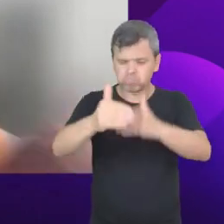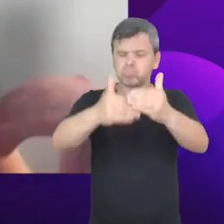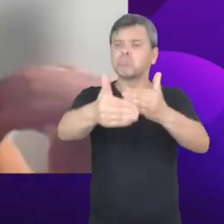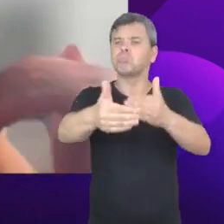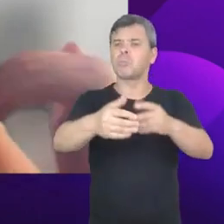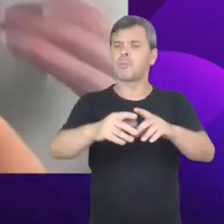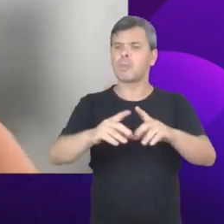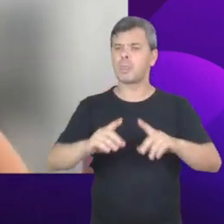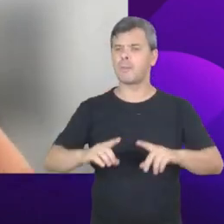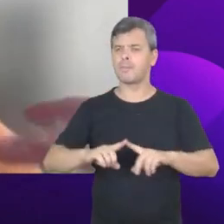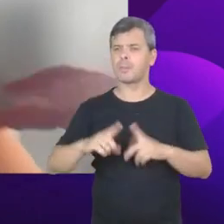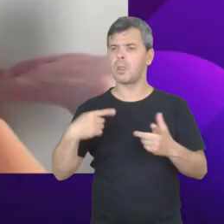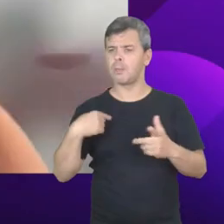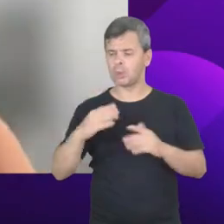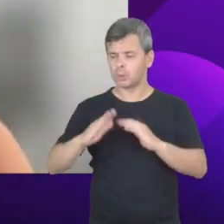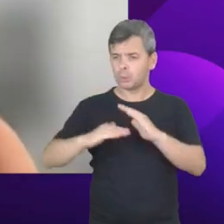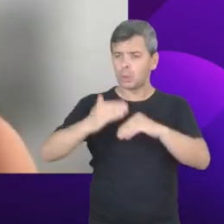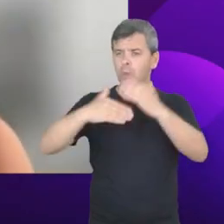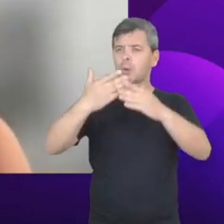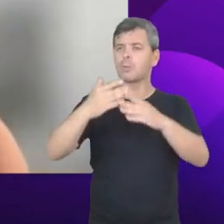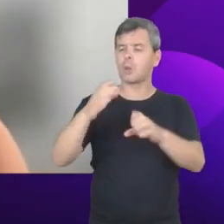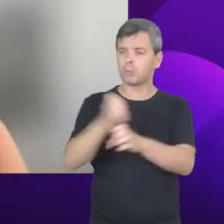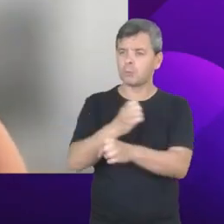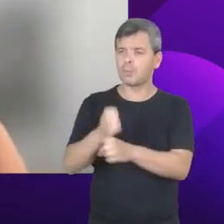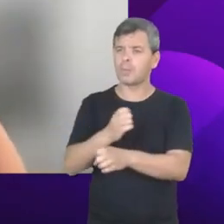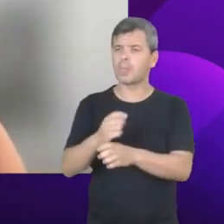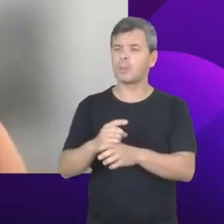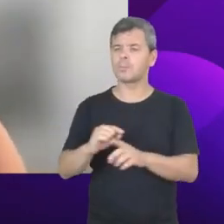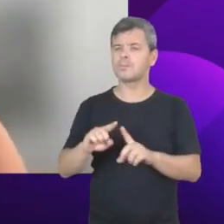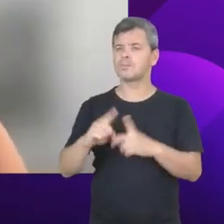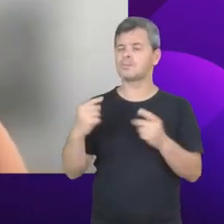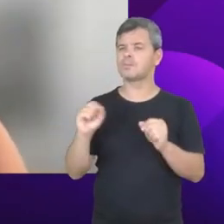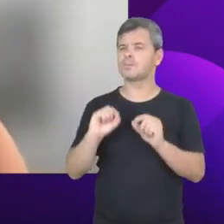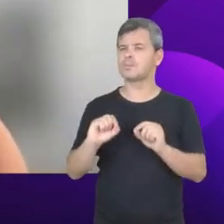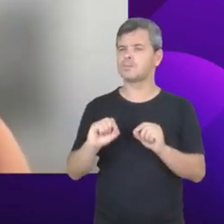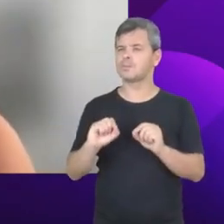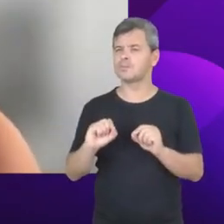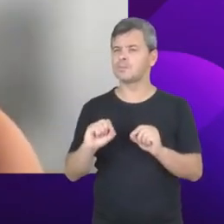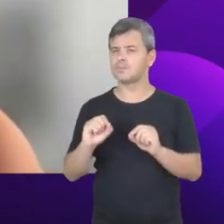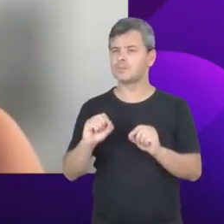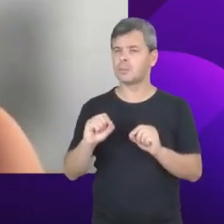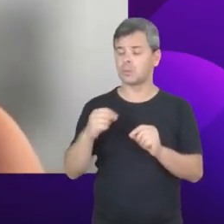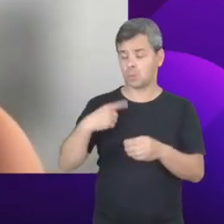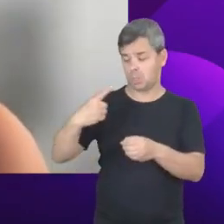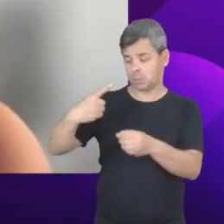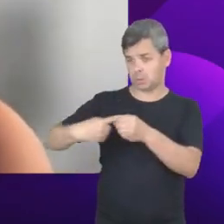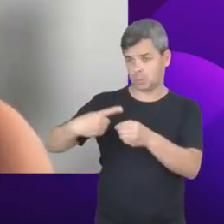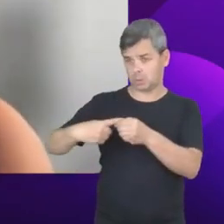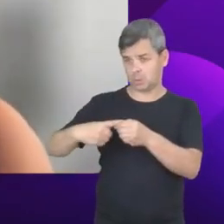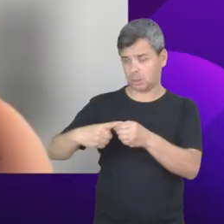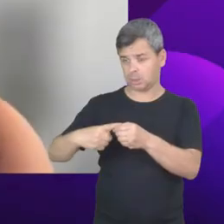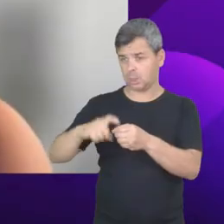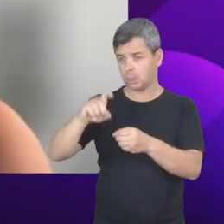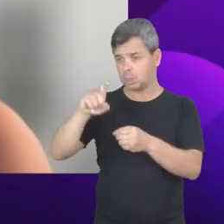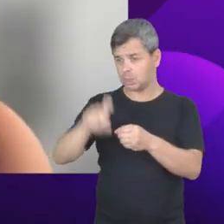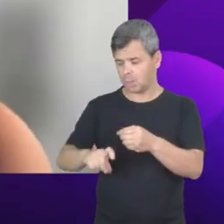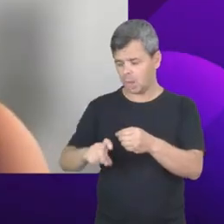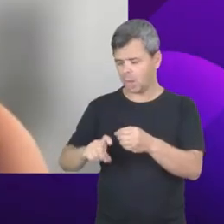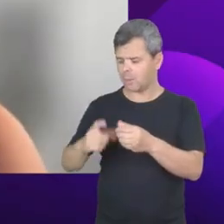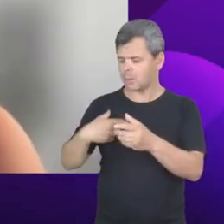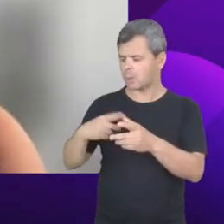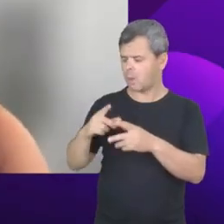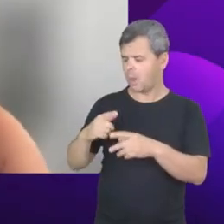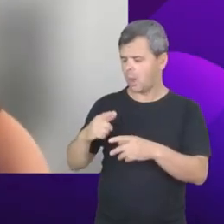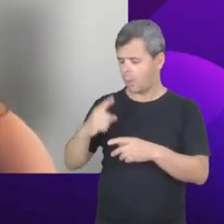avançar pelo desenvolvimento, pela construção de uma cidade que seja mais a nossa cara,